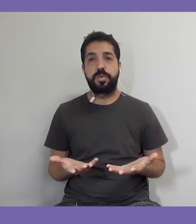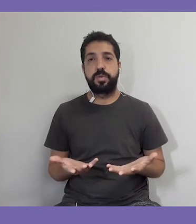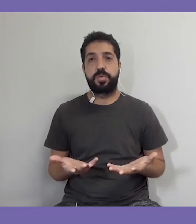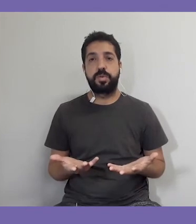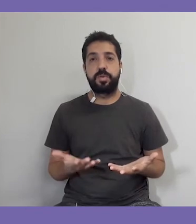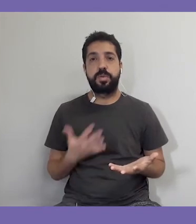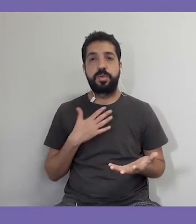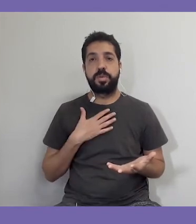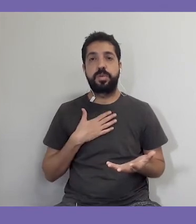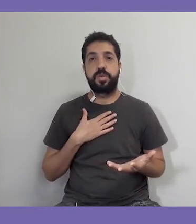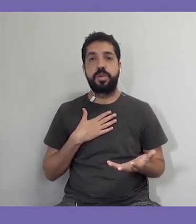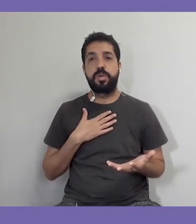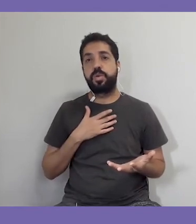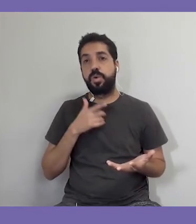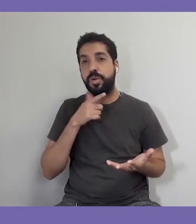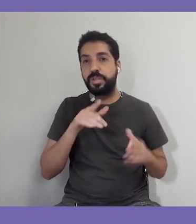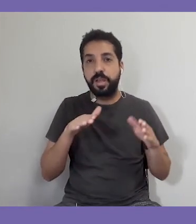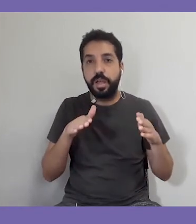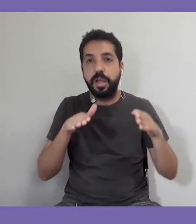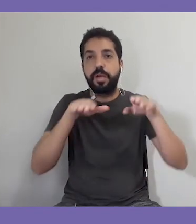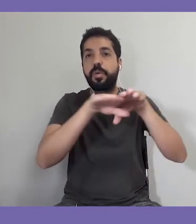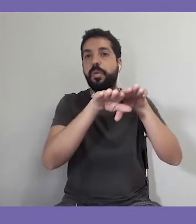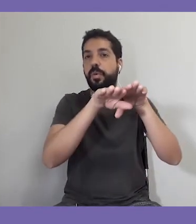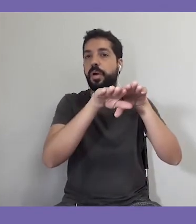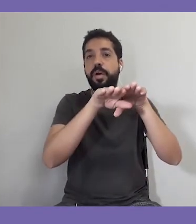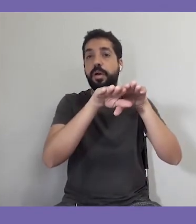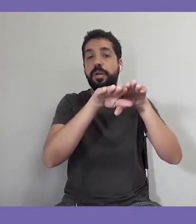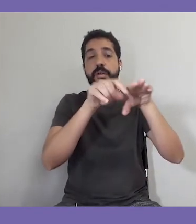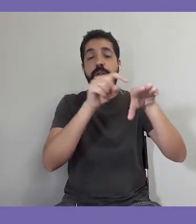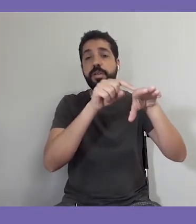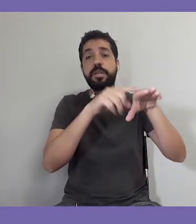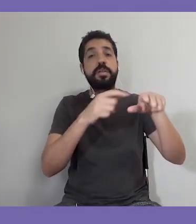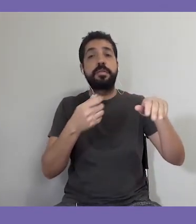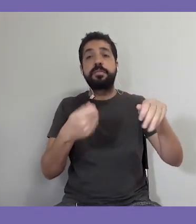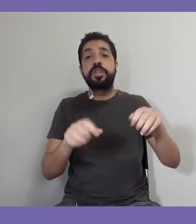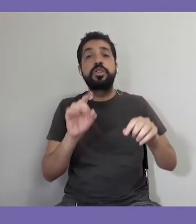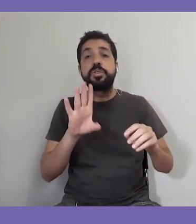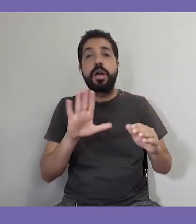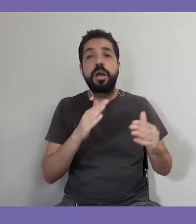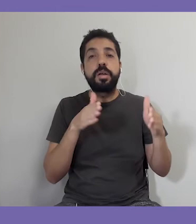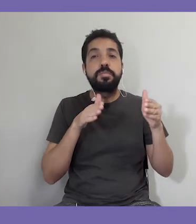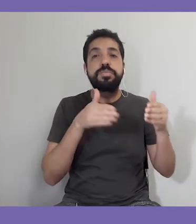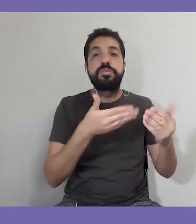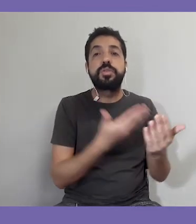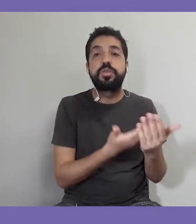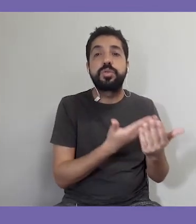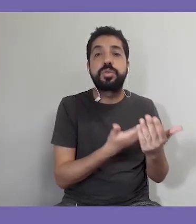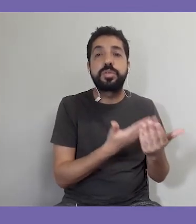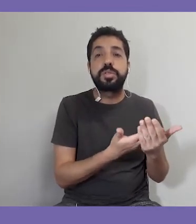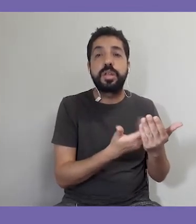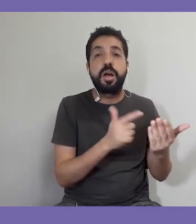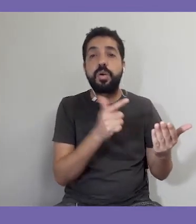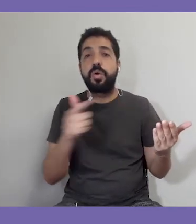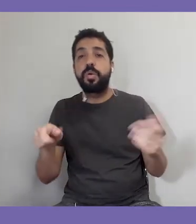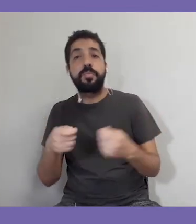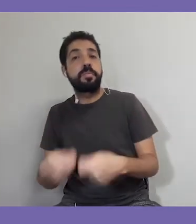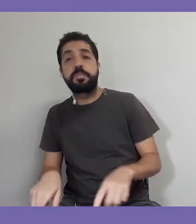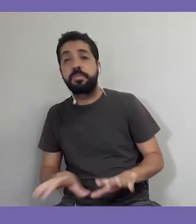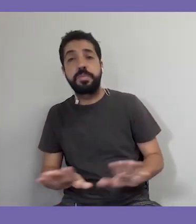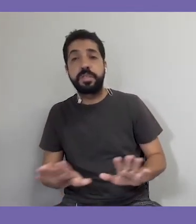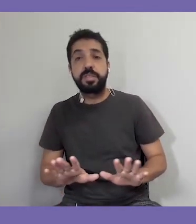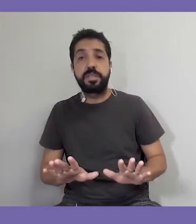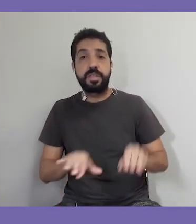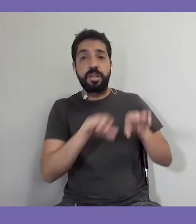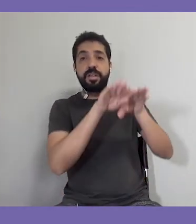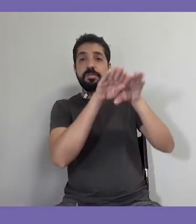é que eu vou tá de igual para igual com um amigo meu que só precisa estudar? Se eu